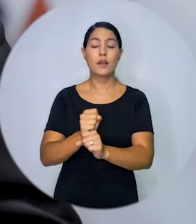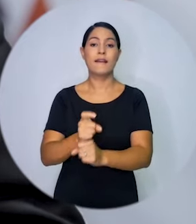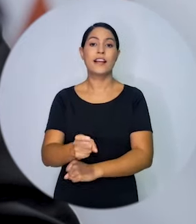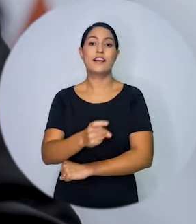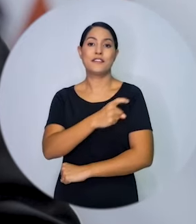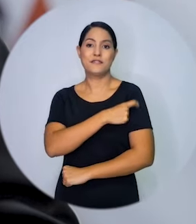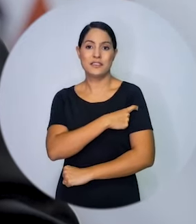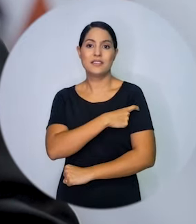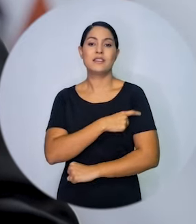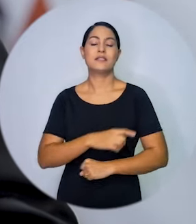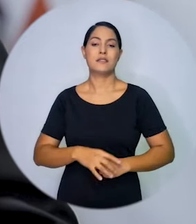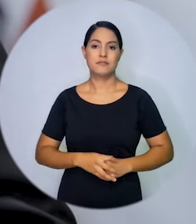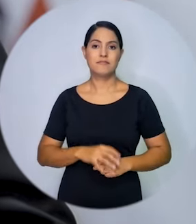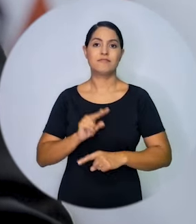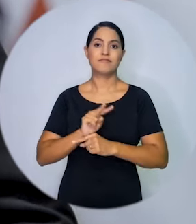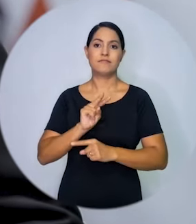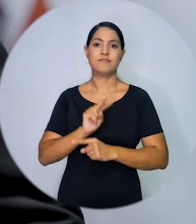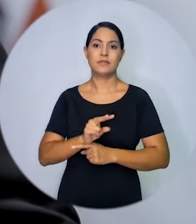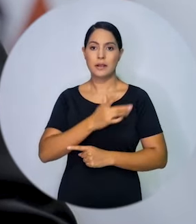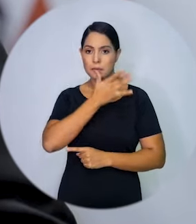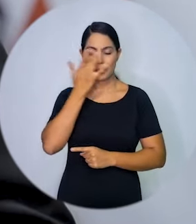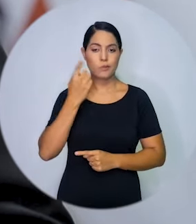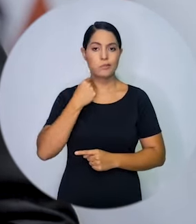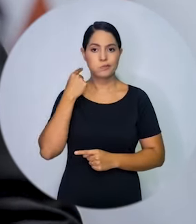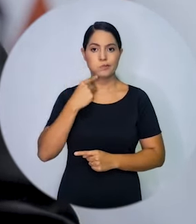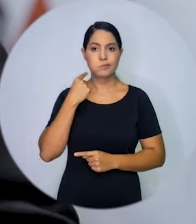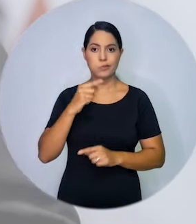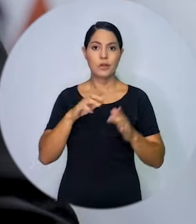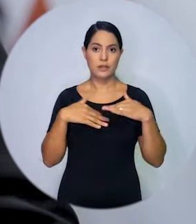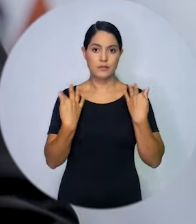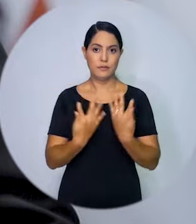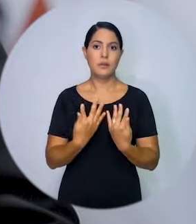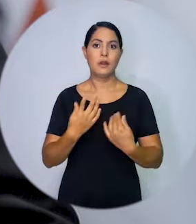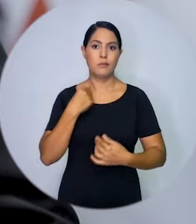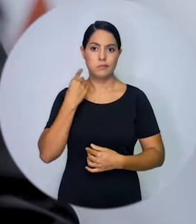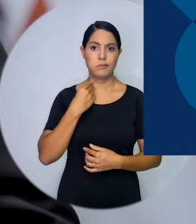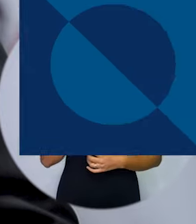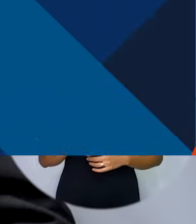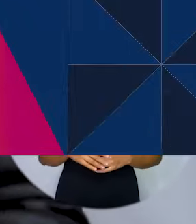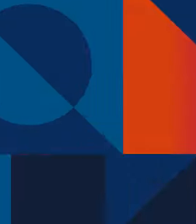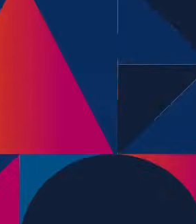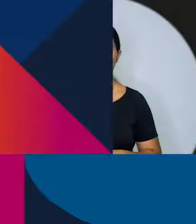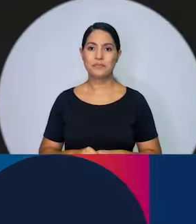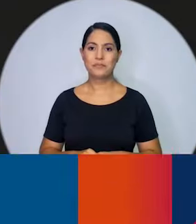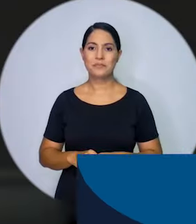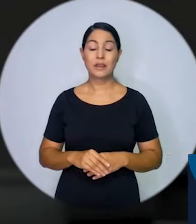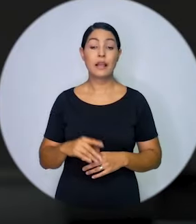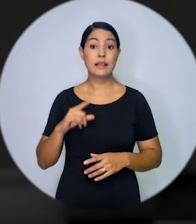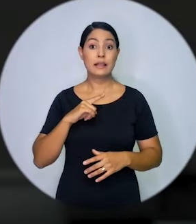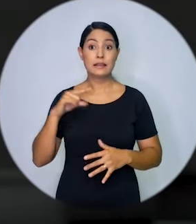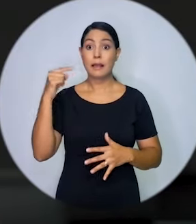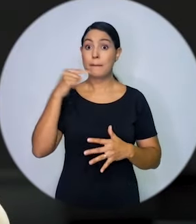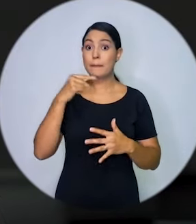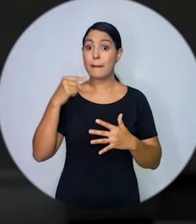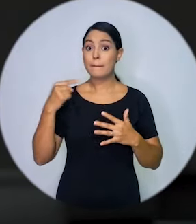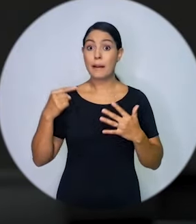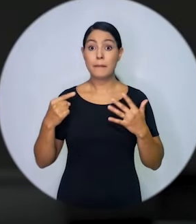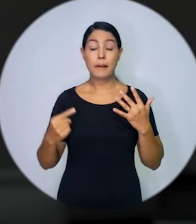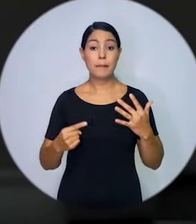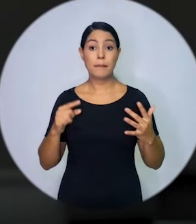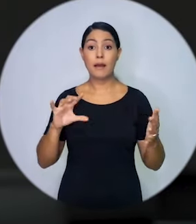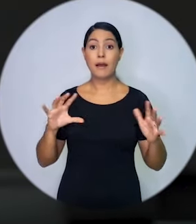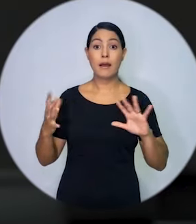números relevantes de vacinação e de imunização para advogados, advogadas e familiares. ao revelar os